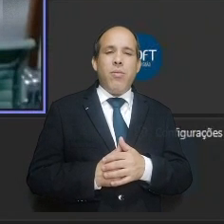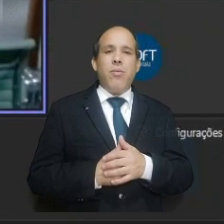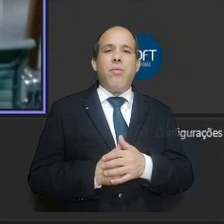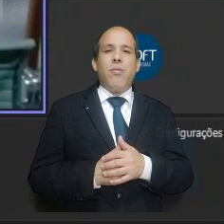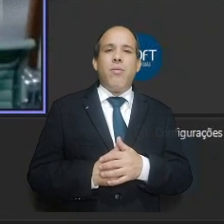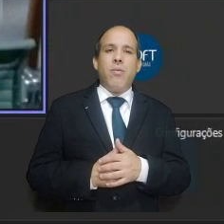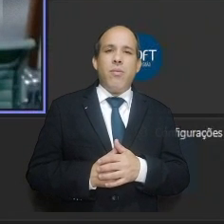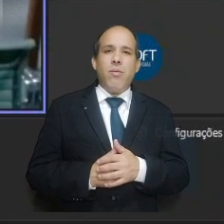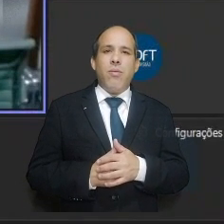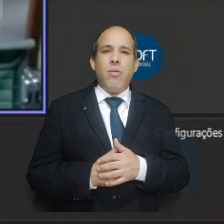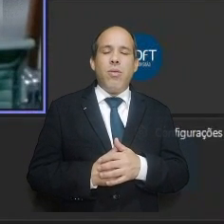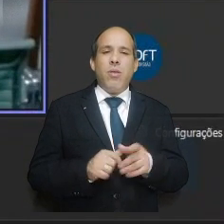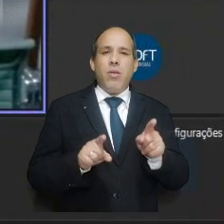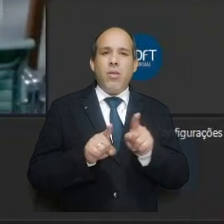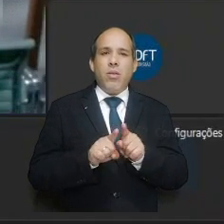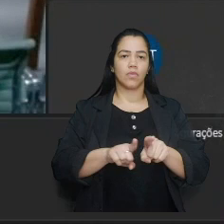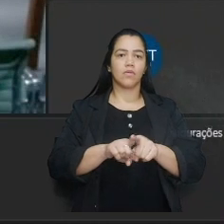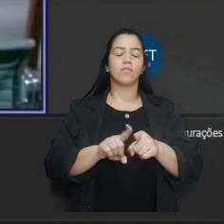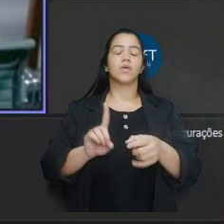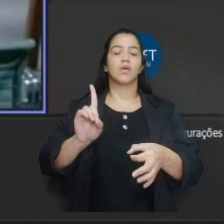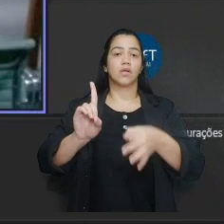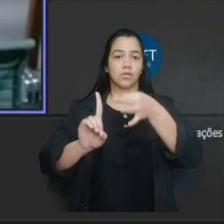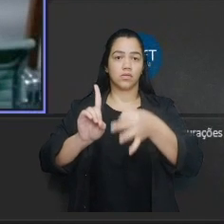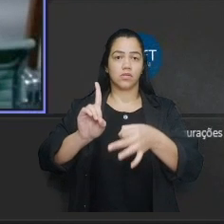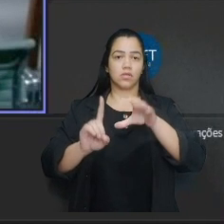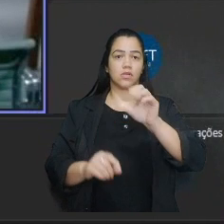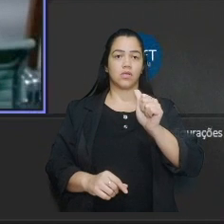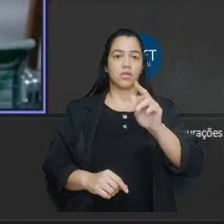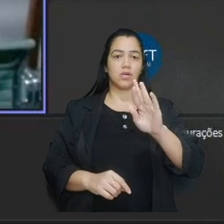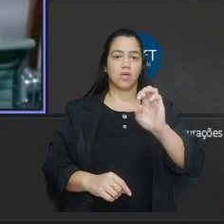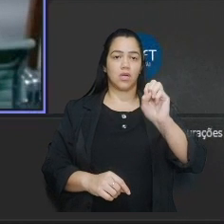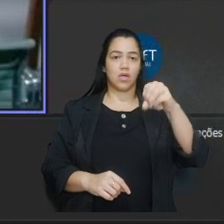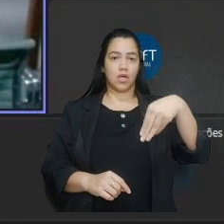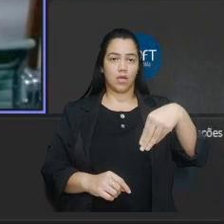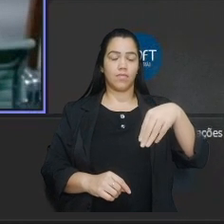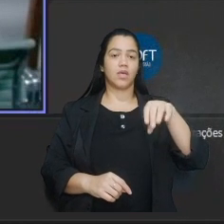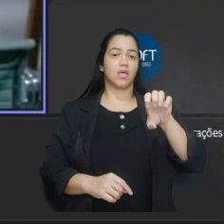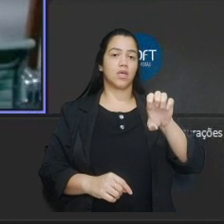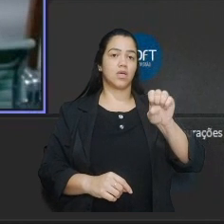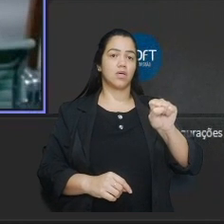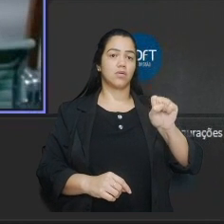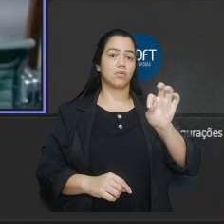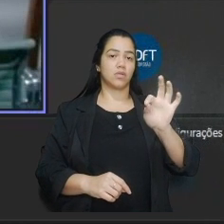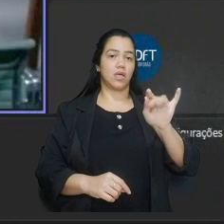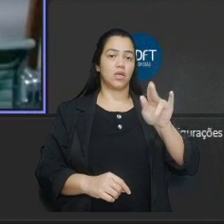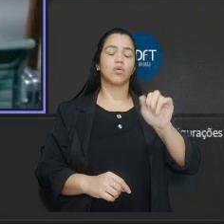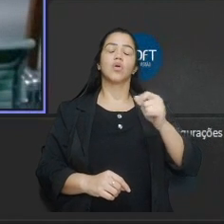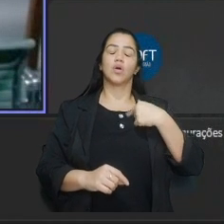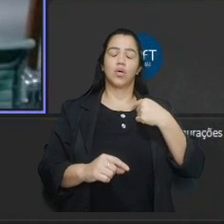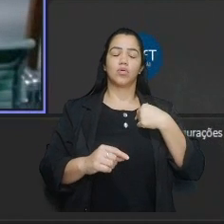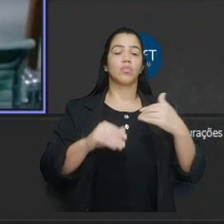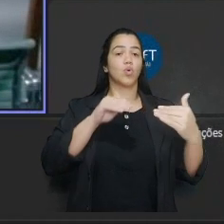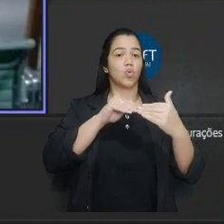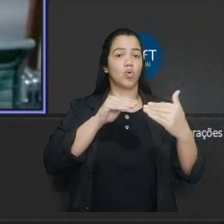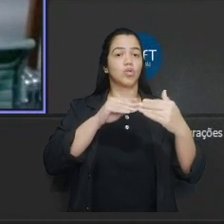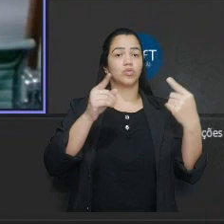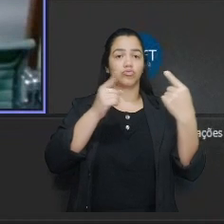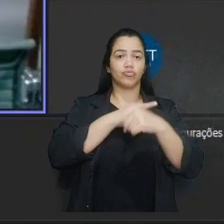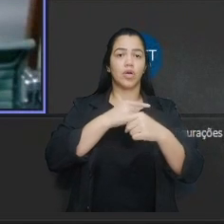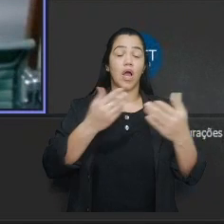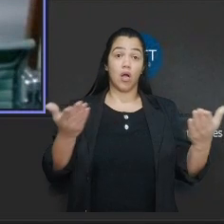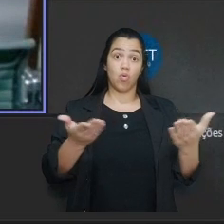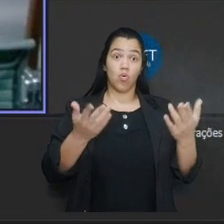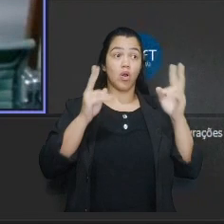Excelência, desembargador de aulas. Presidente, assim como a desembargadora Carmen e o desembargador Eustáquio, eu havia